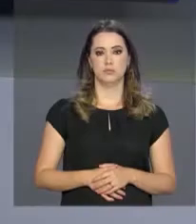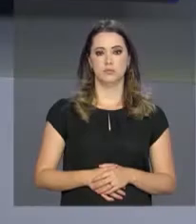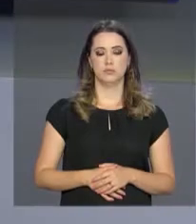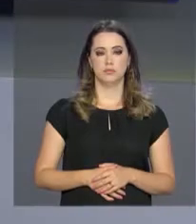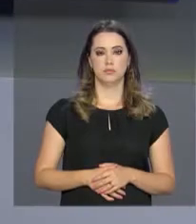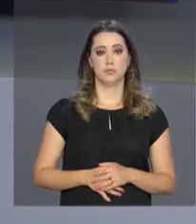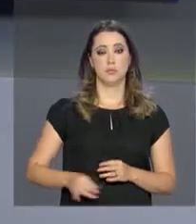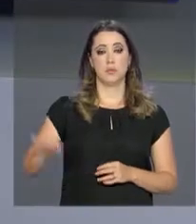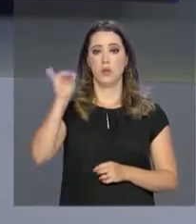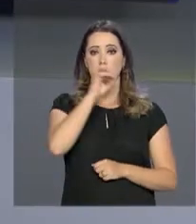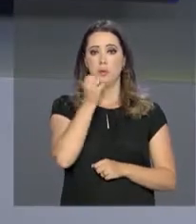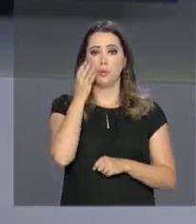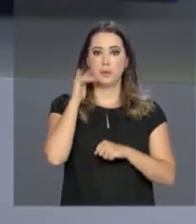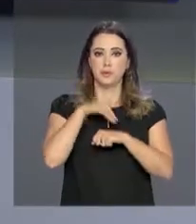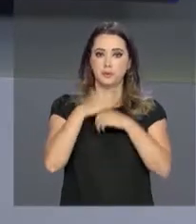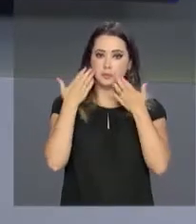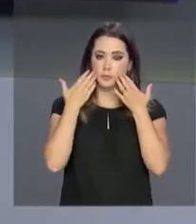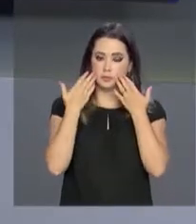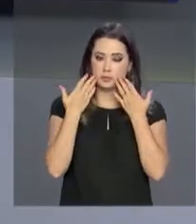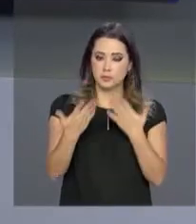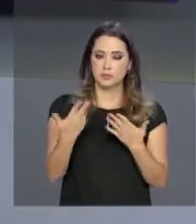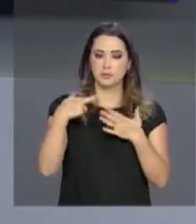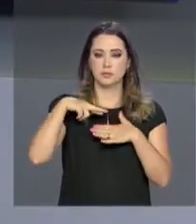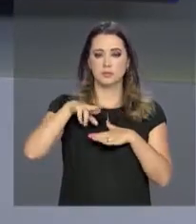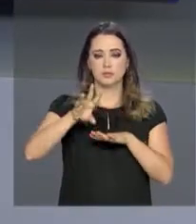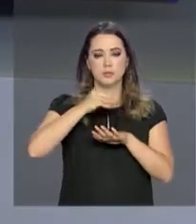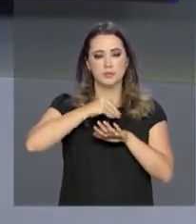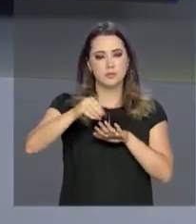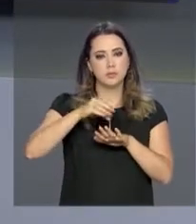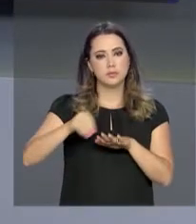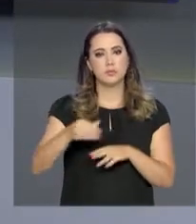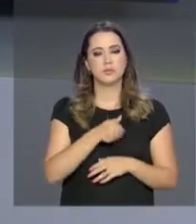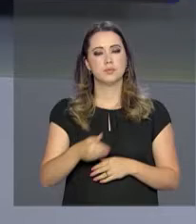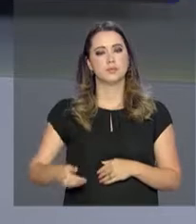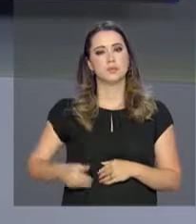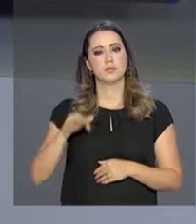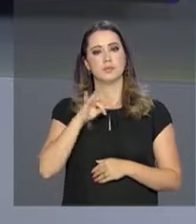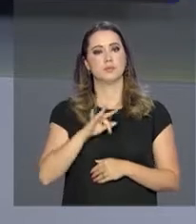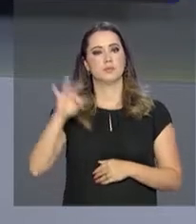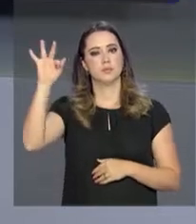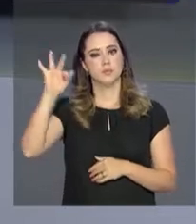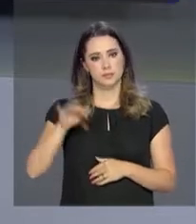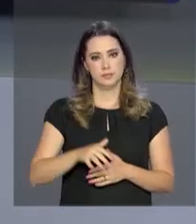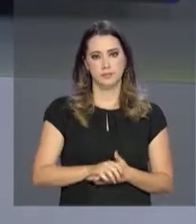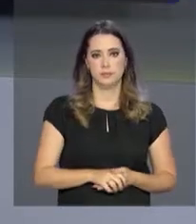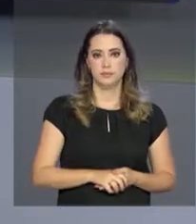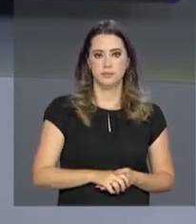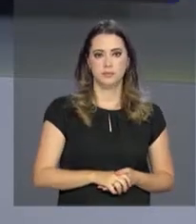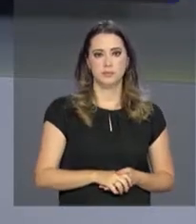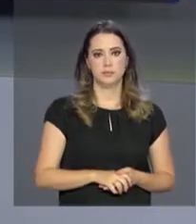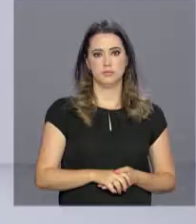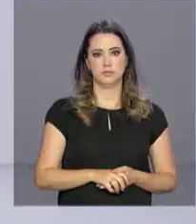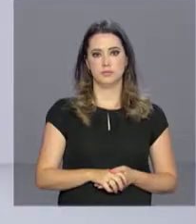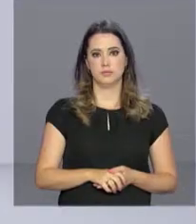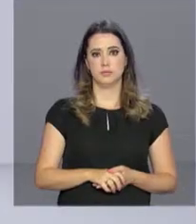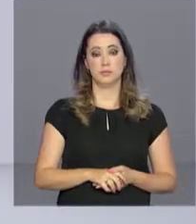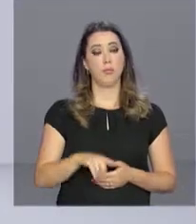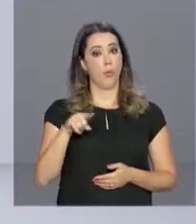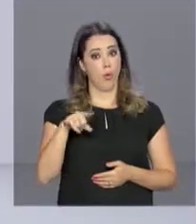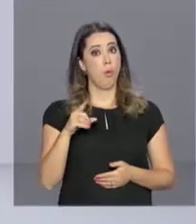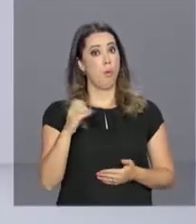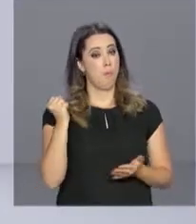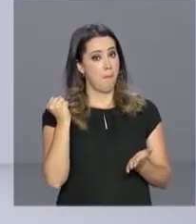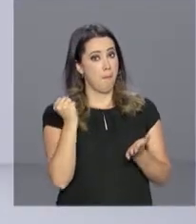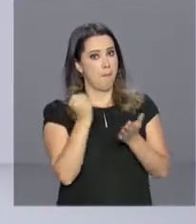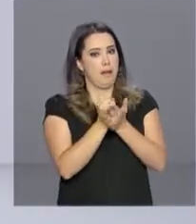olá boa noite estamos de volta com as notícias do governo federal aqui no repórter nbr um dos